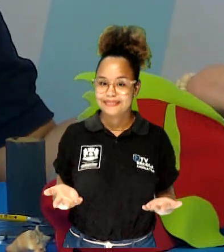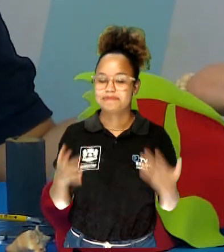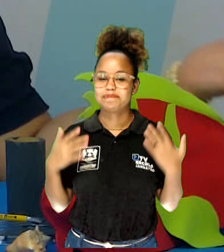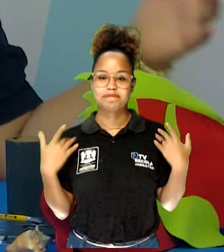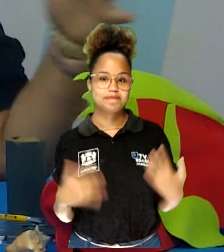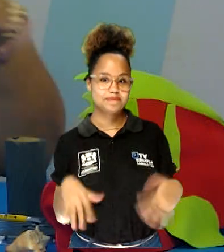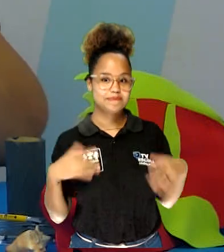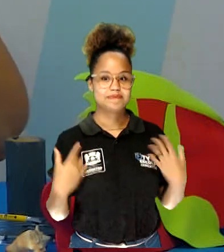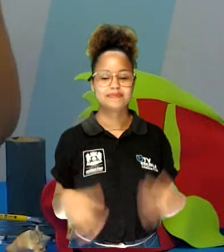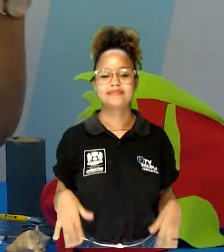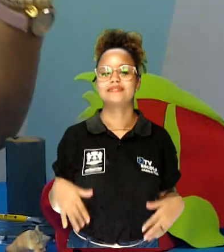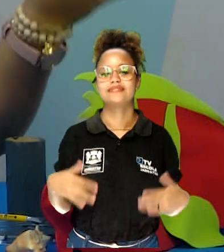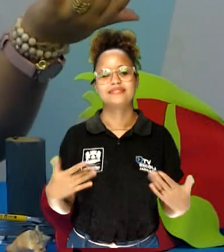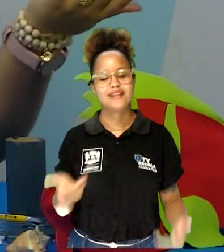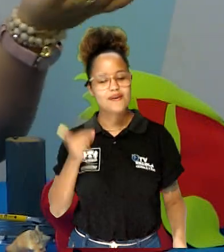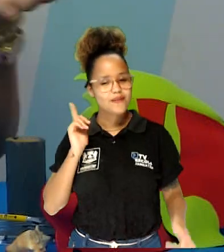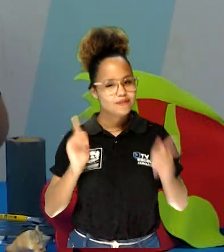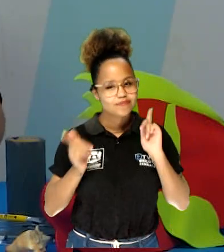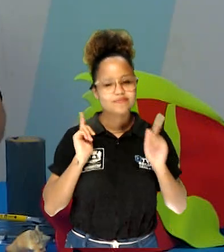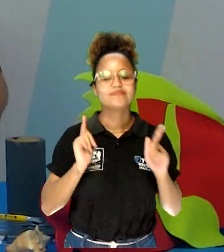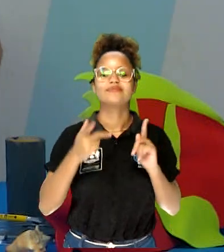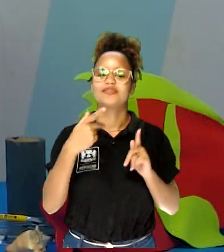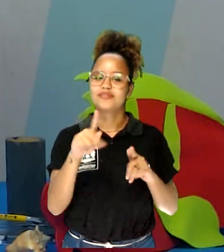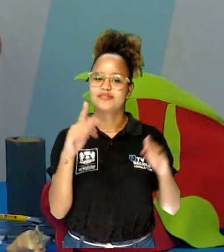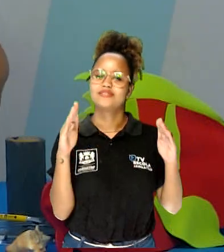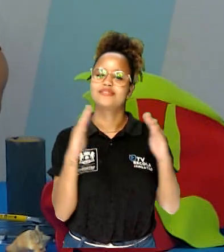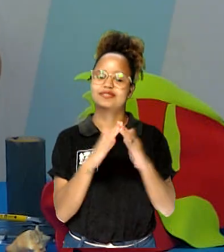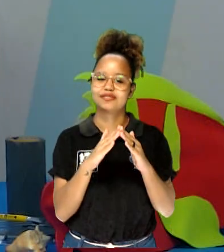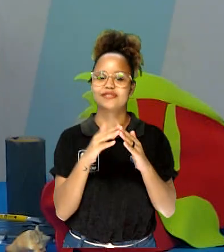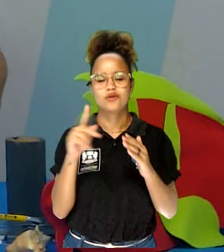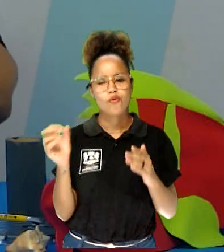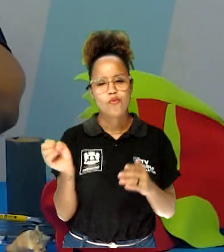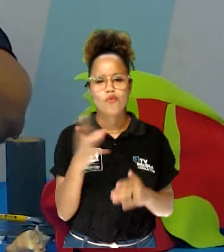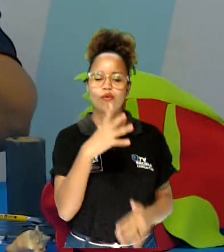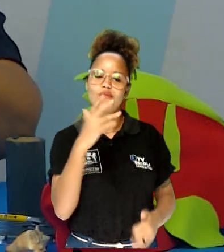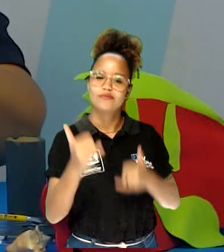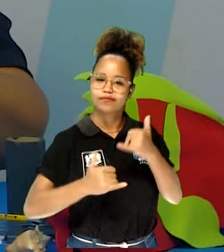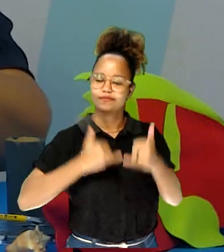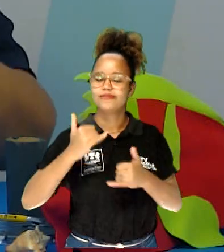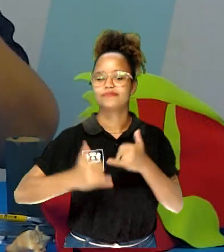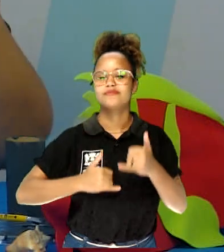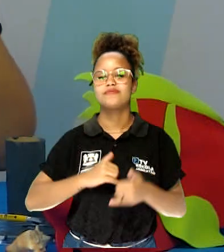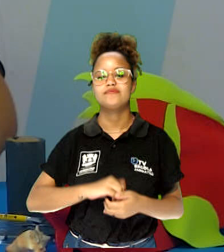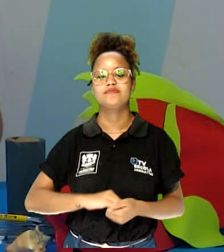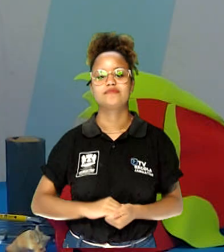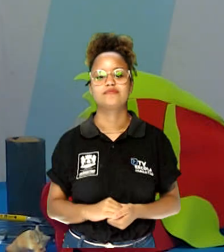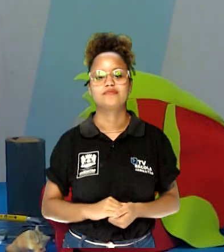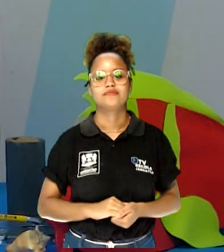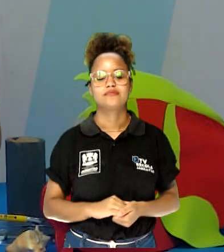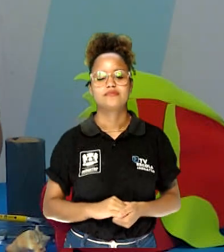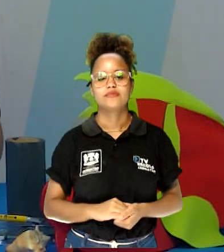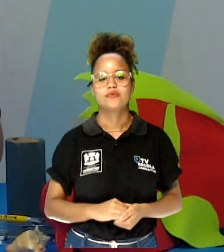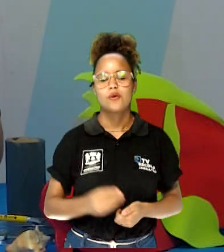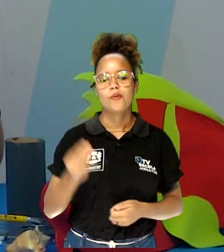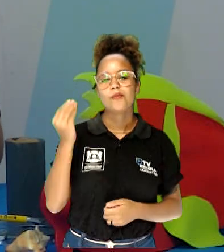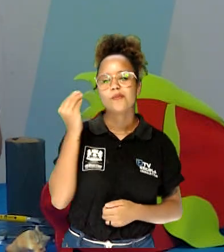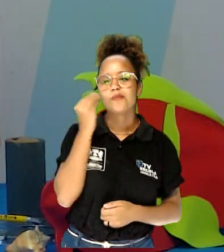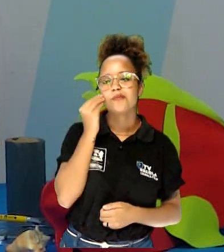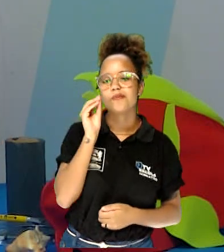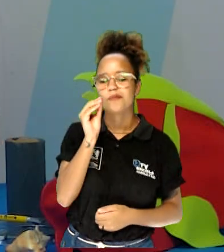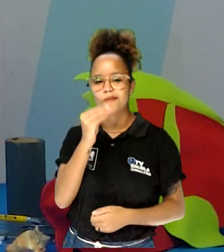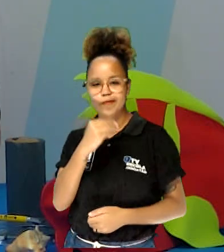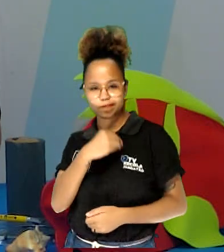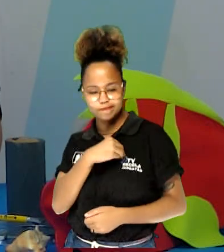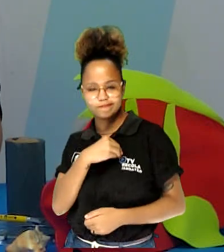Uau! E se divertir na sua casa com o seu novo brinquedo. Um cheiro grande no teu